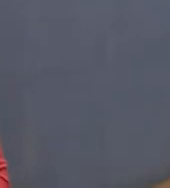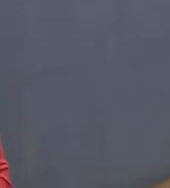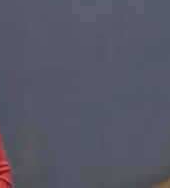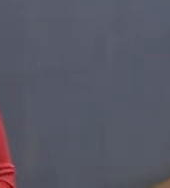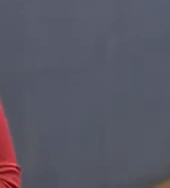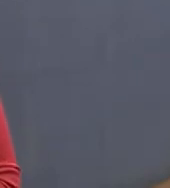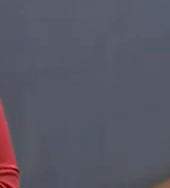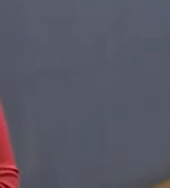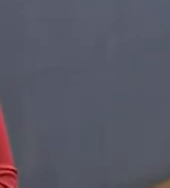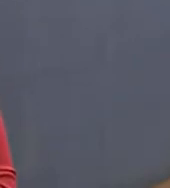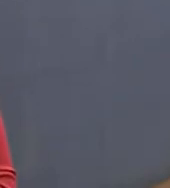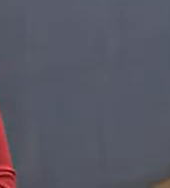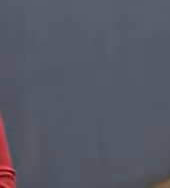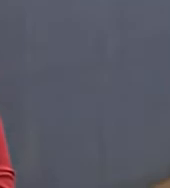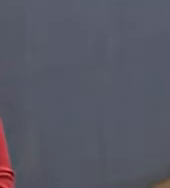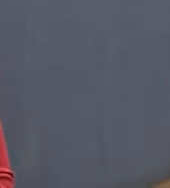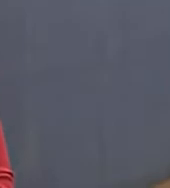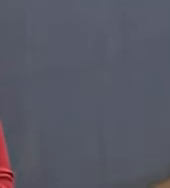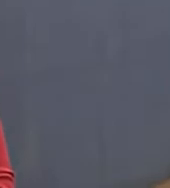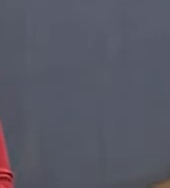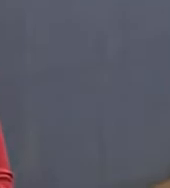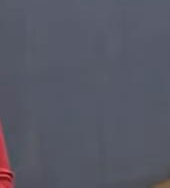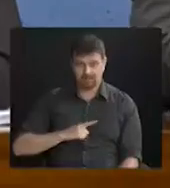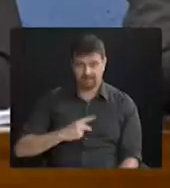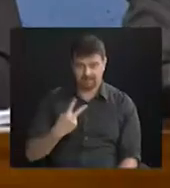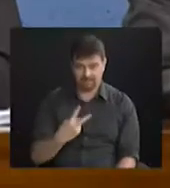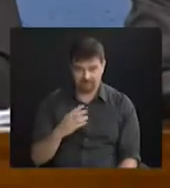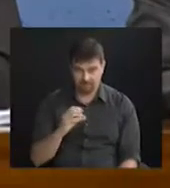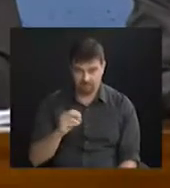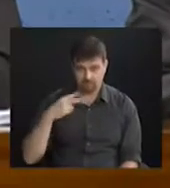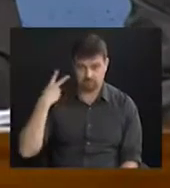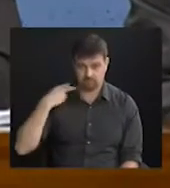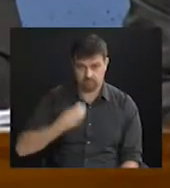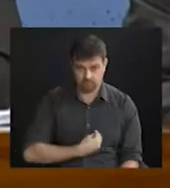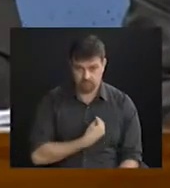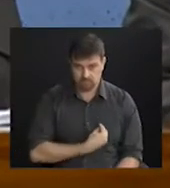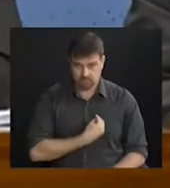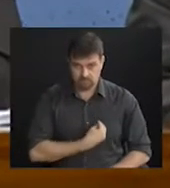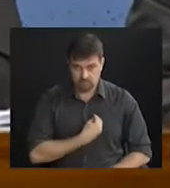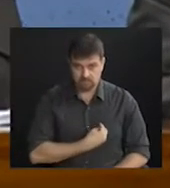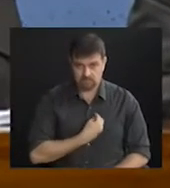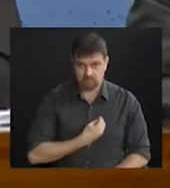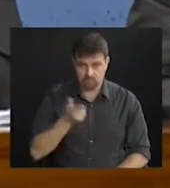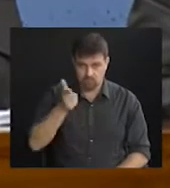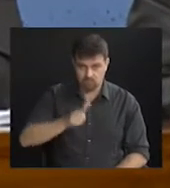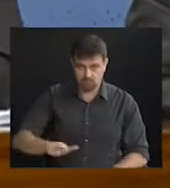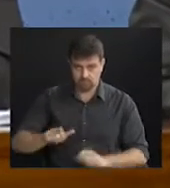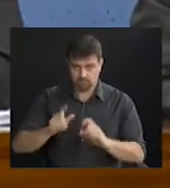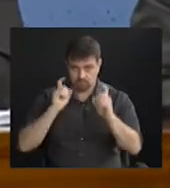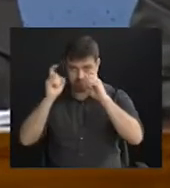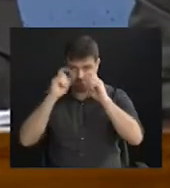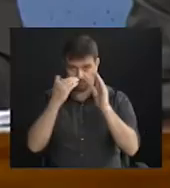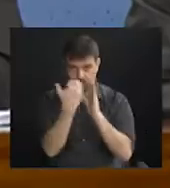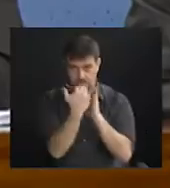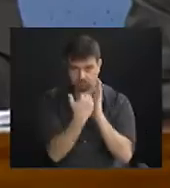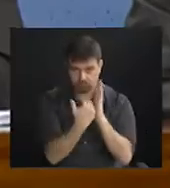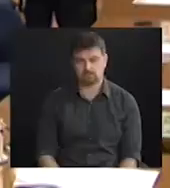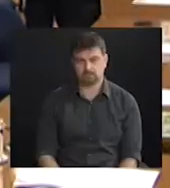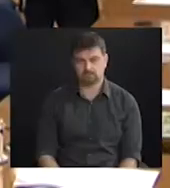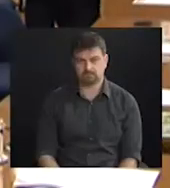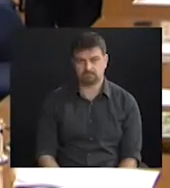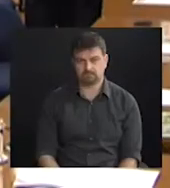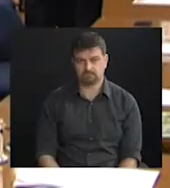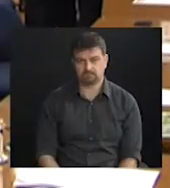rejeições de 2006/2009 e 2010 o presidente afirma que a mudança do Regimento vai fazer com que todas as